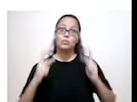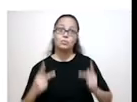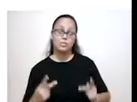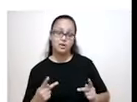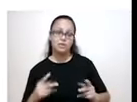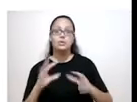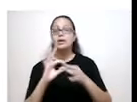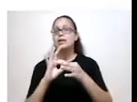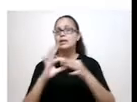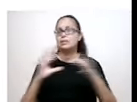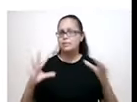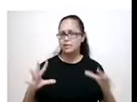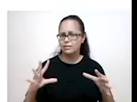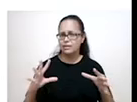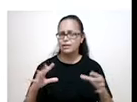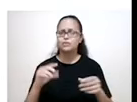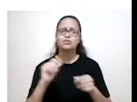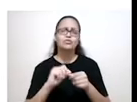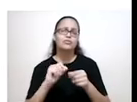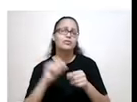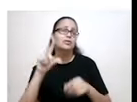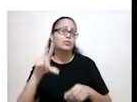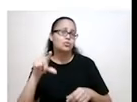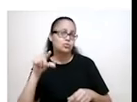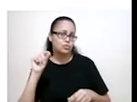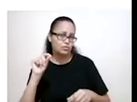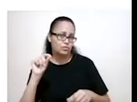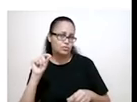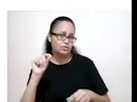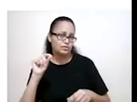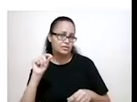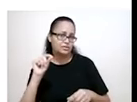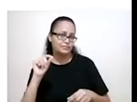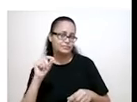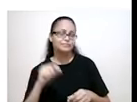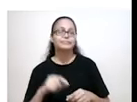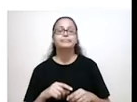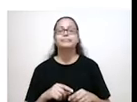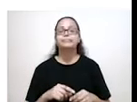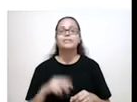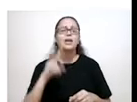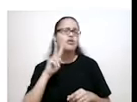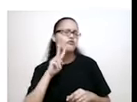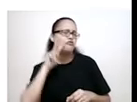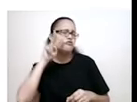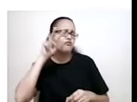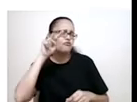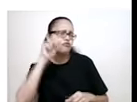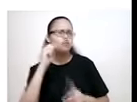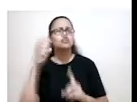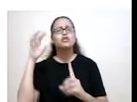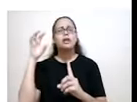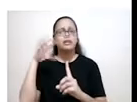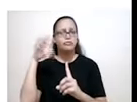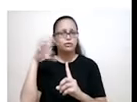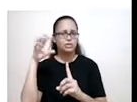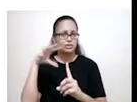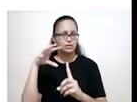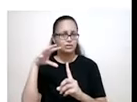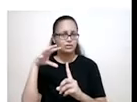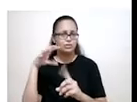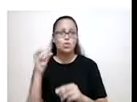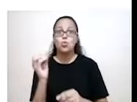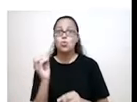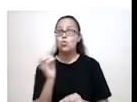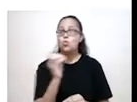criar, agir e fazer escolhas. Portanto, foram fortes influenciadores de um